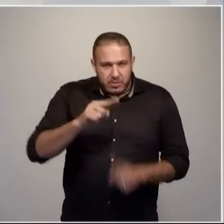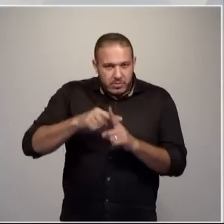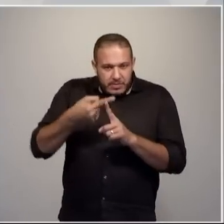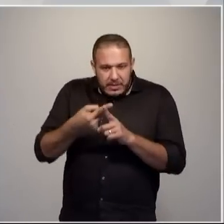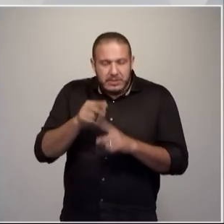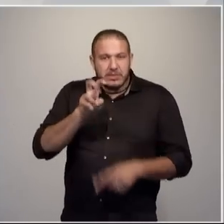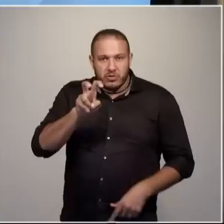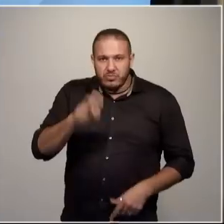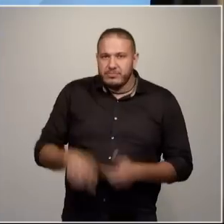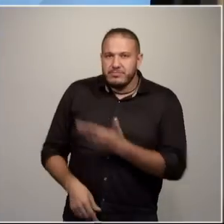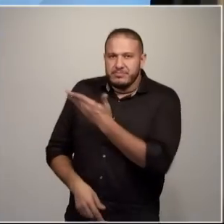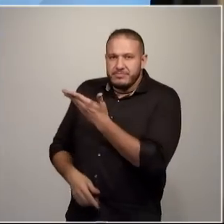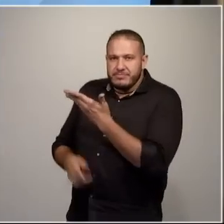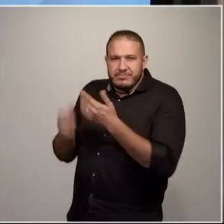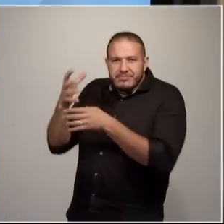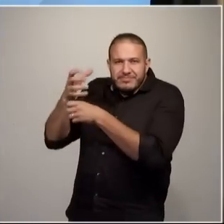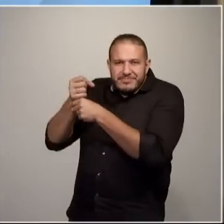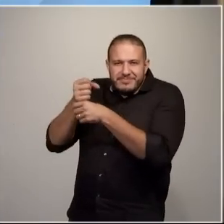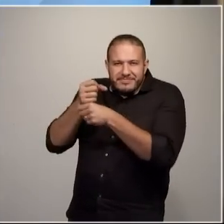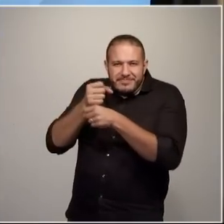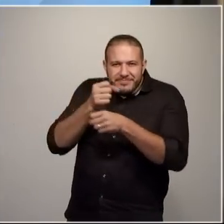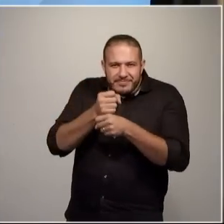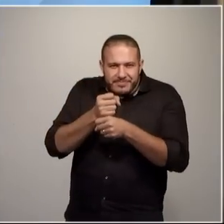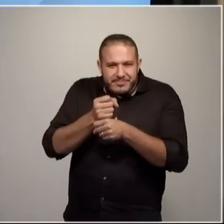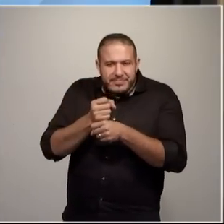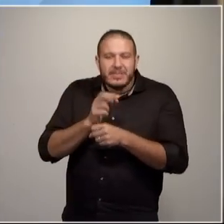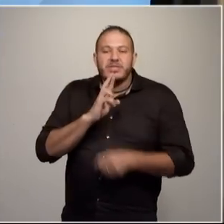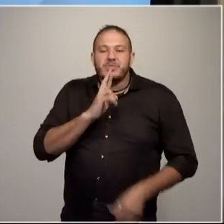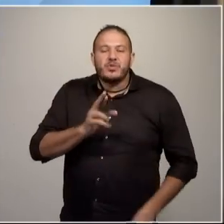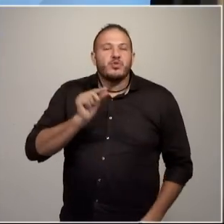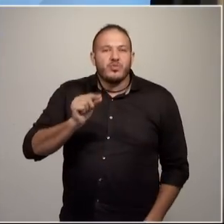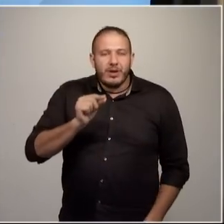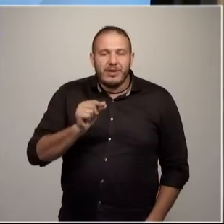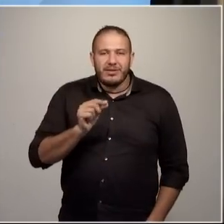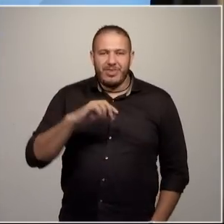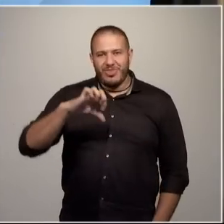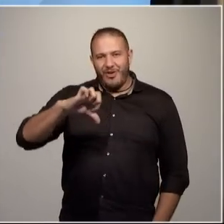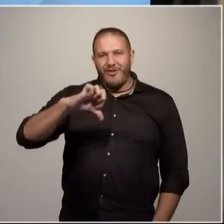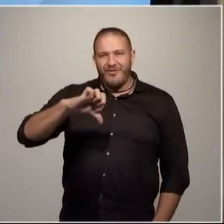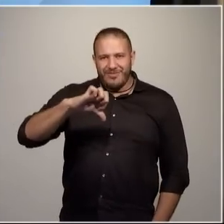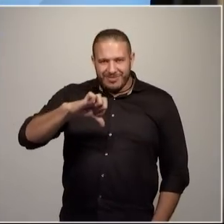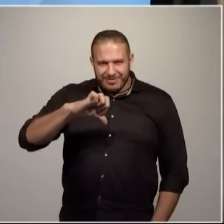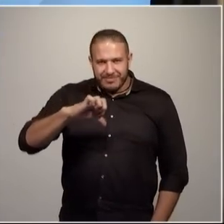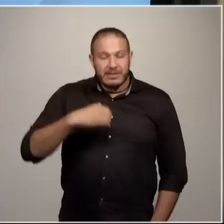menos 1 cancelou, f de 1 dá 9. Então,